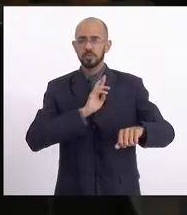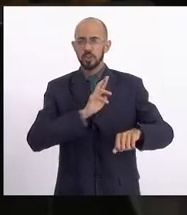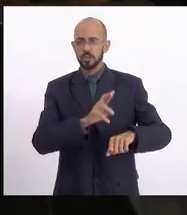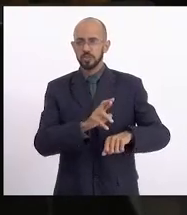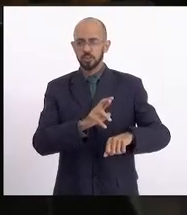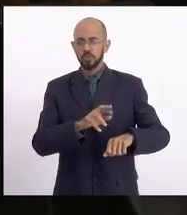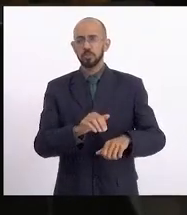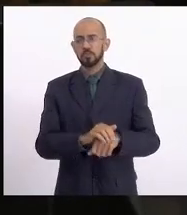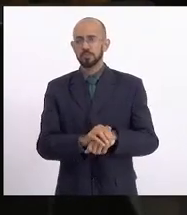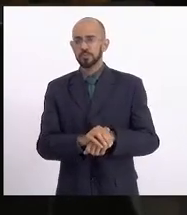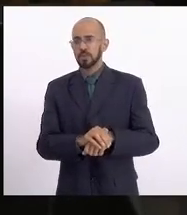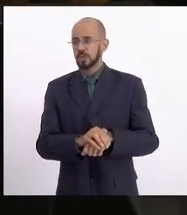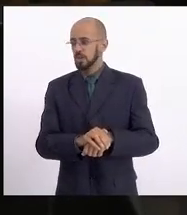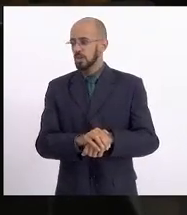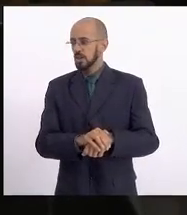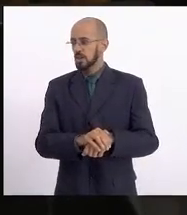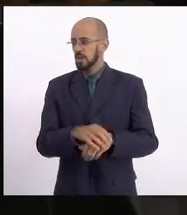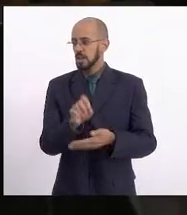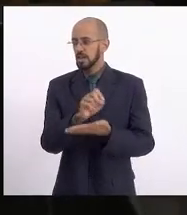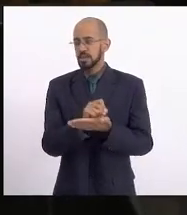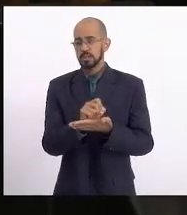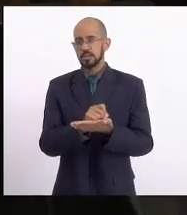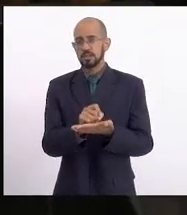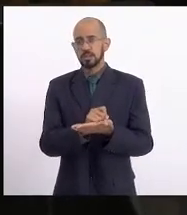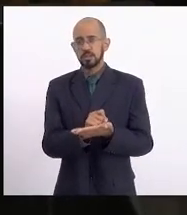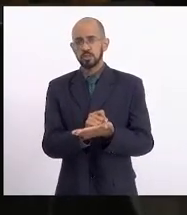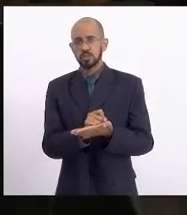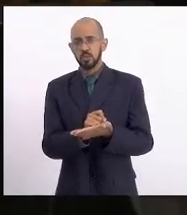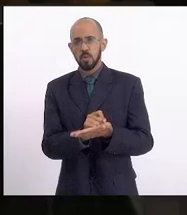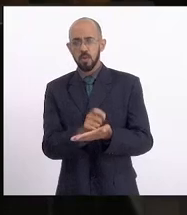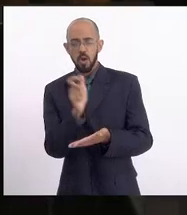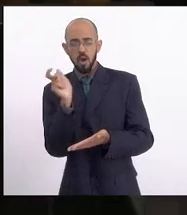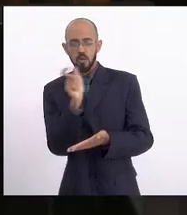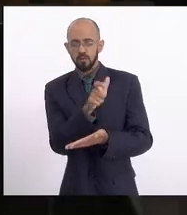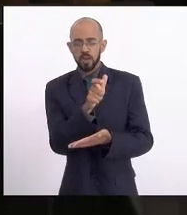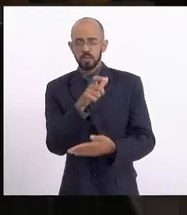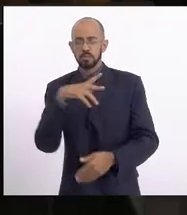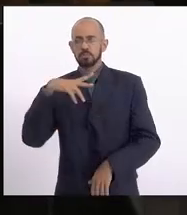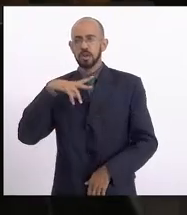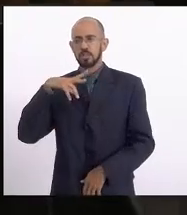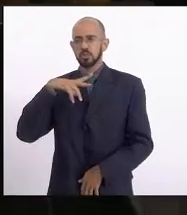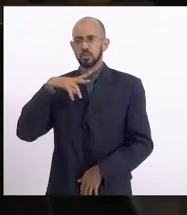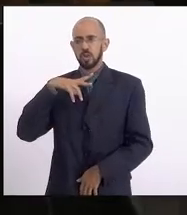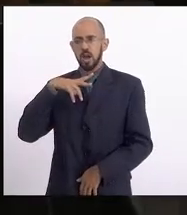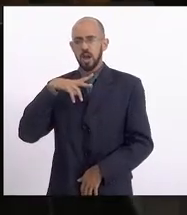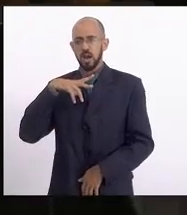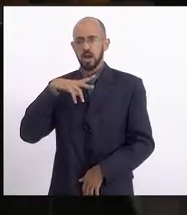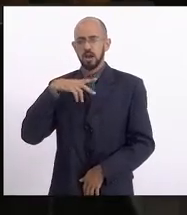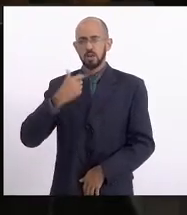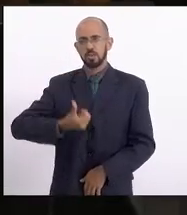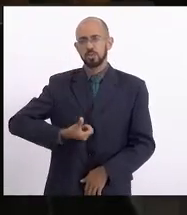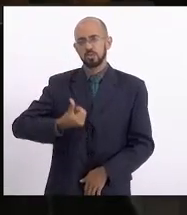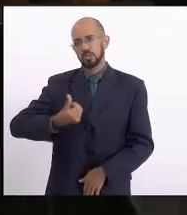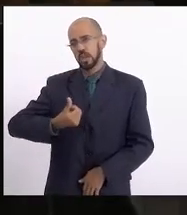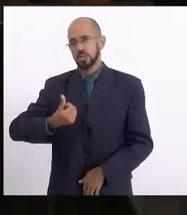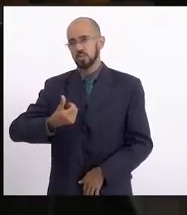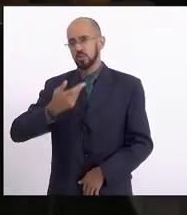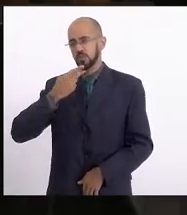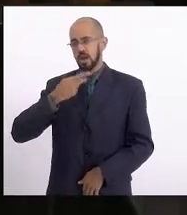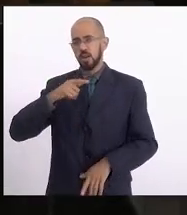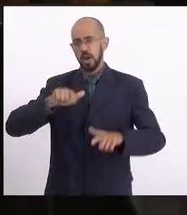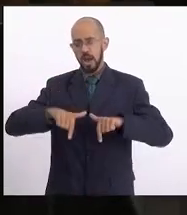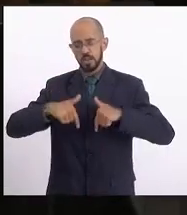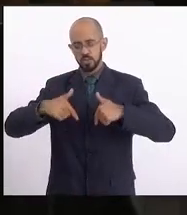inciso, escritos como ofensa pessoal. O sexto inciso diz